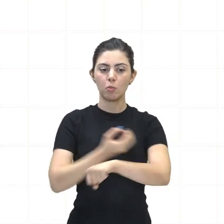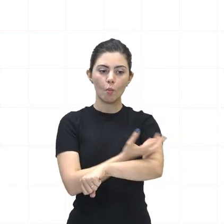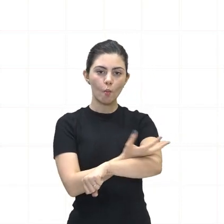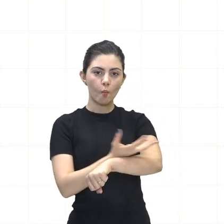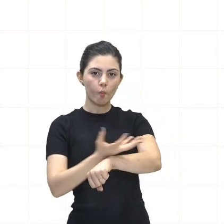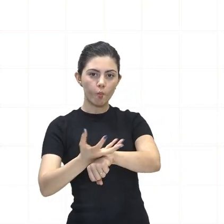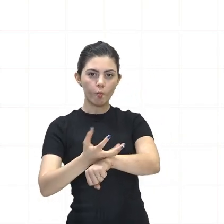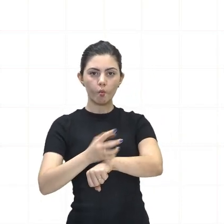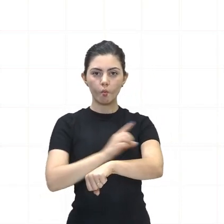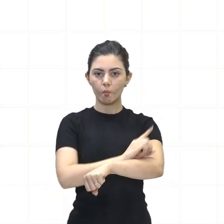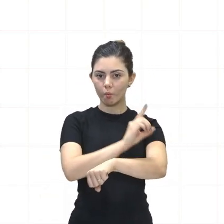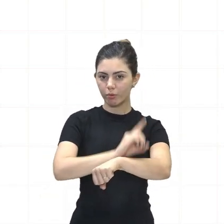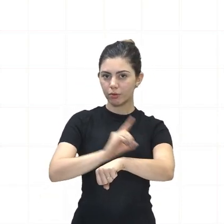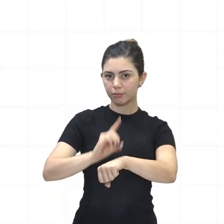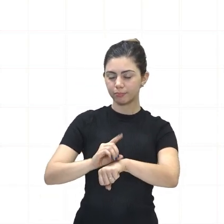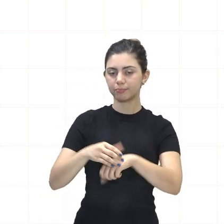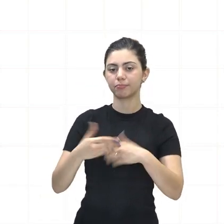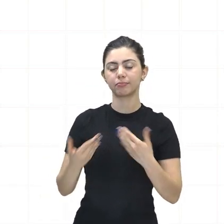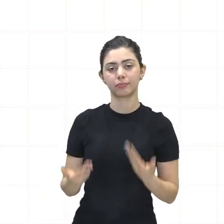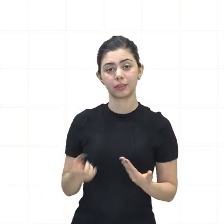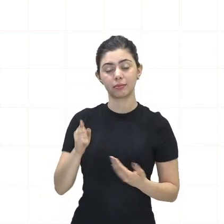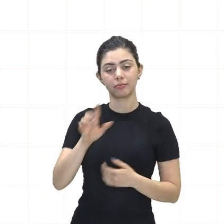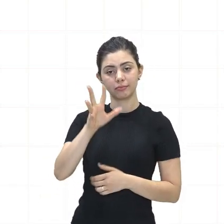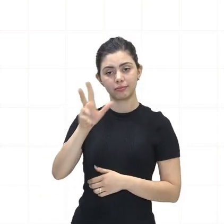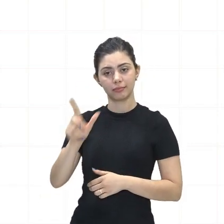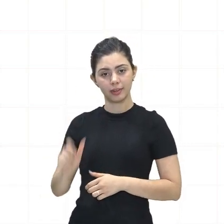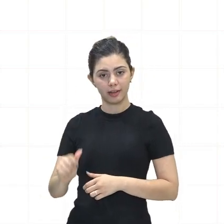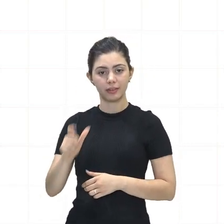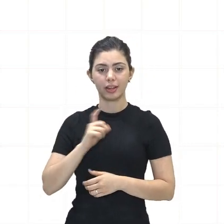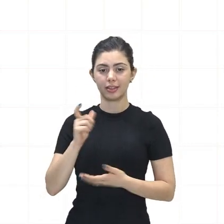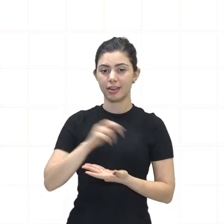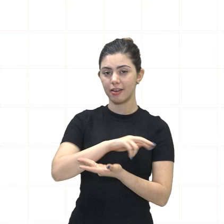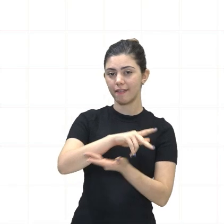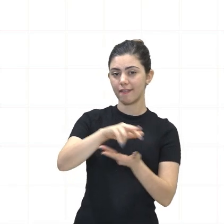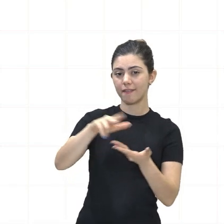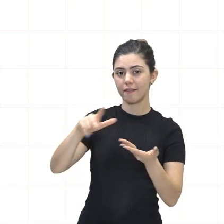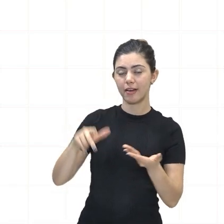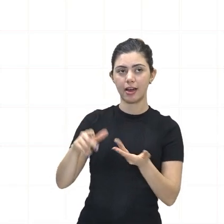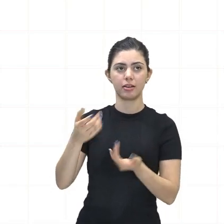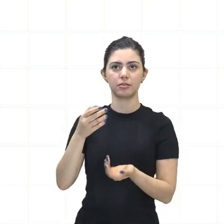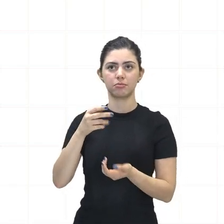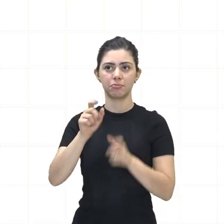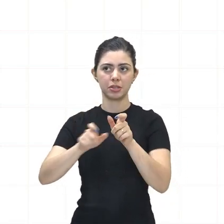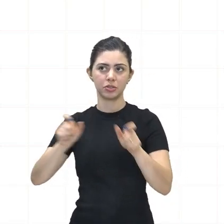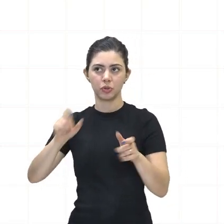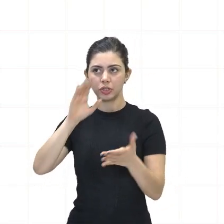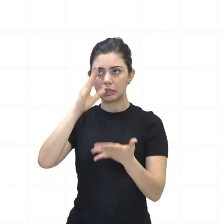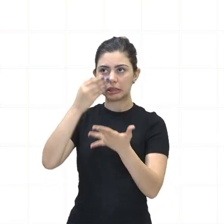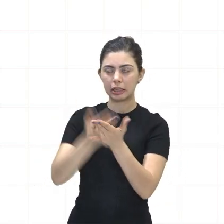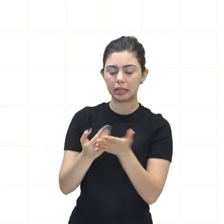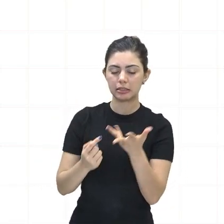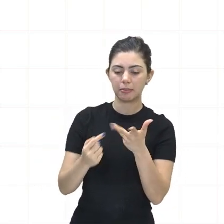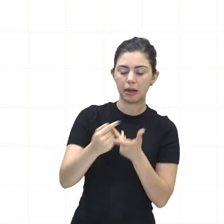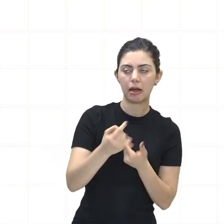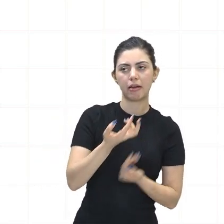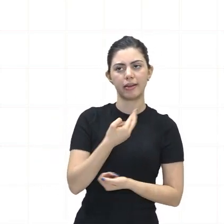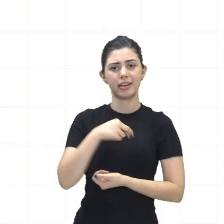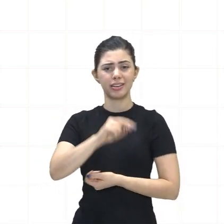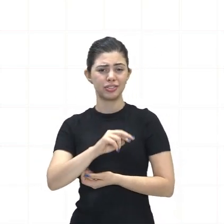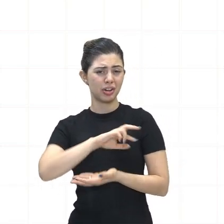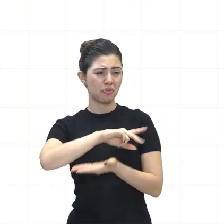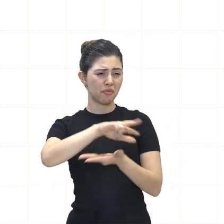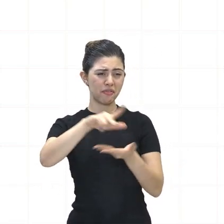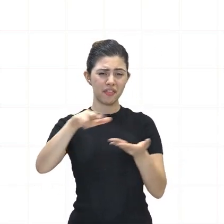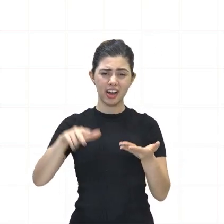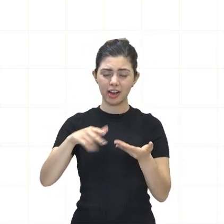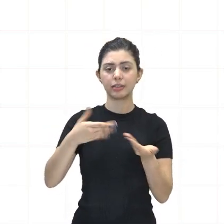parte da África, já existe uma multiplicidade maior de crenças, pessoas com crenças diferentes, religiões, né? Tem